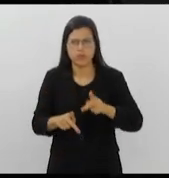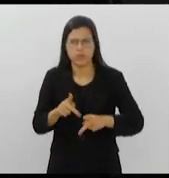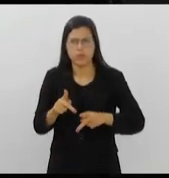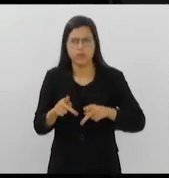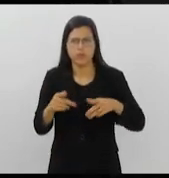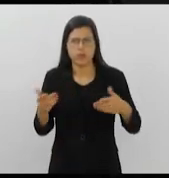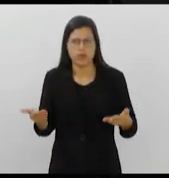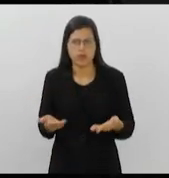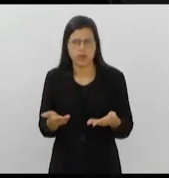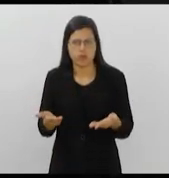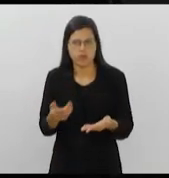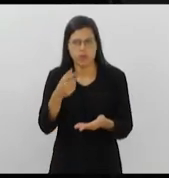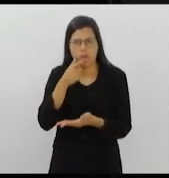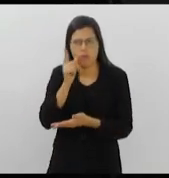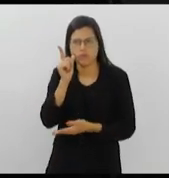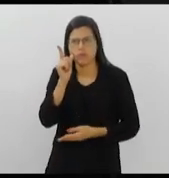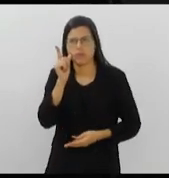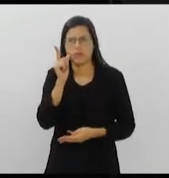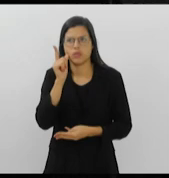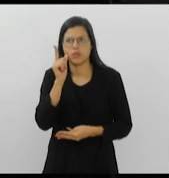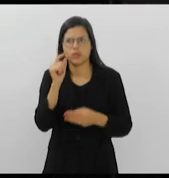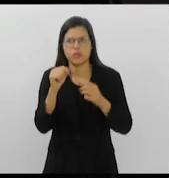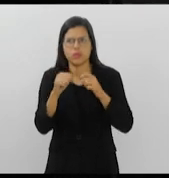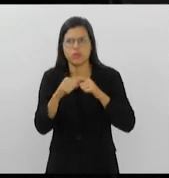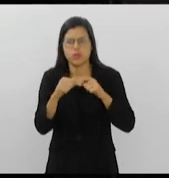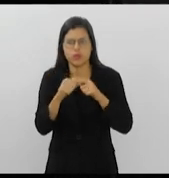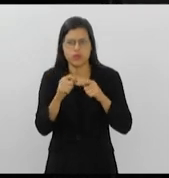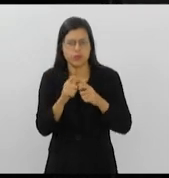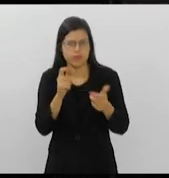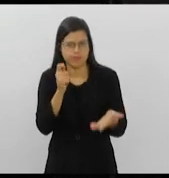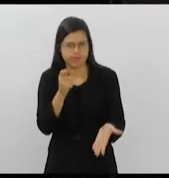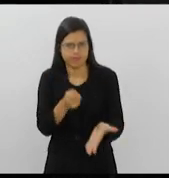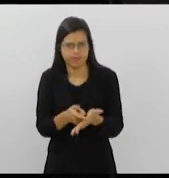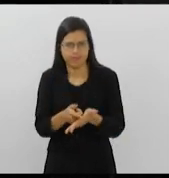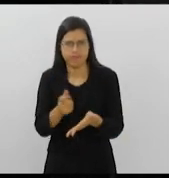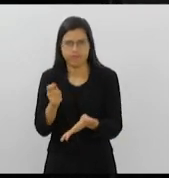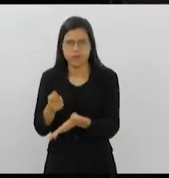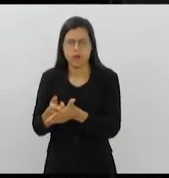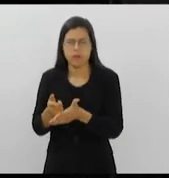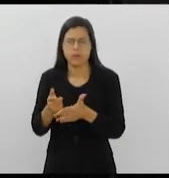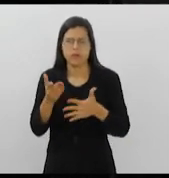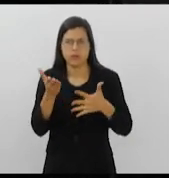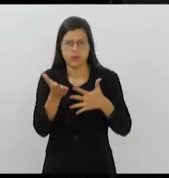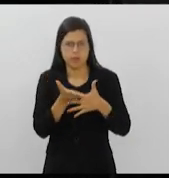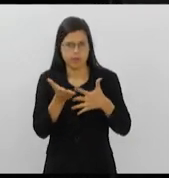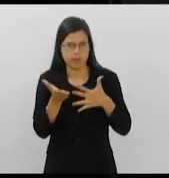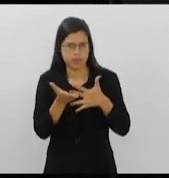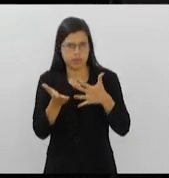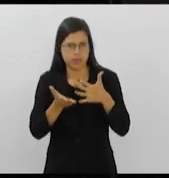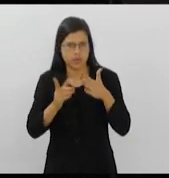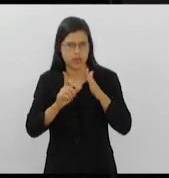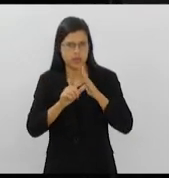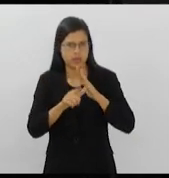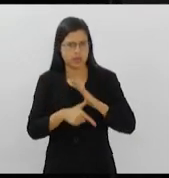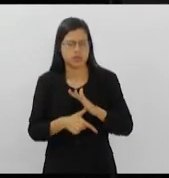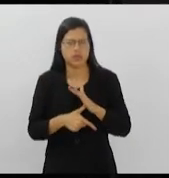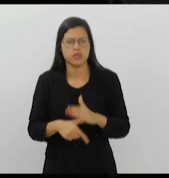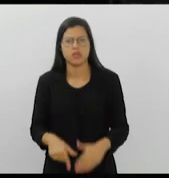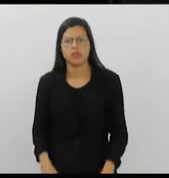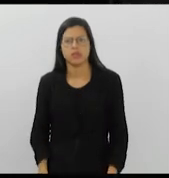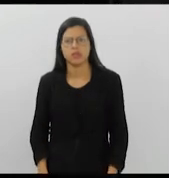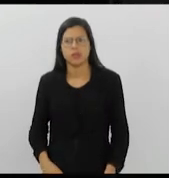agora, ontem, foram feitos os pagamentos das parcelas atrasadas